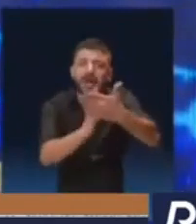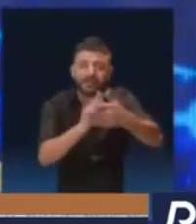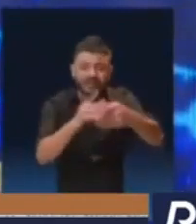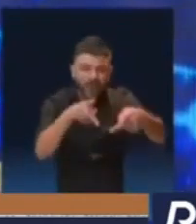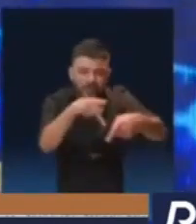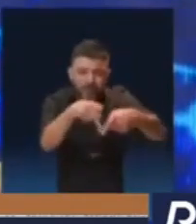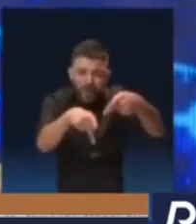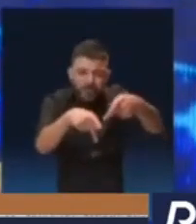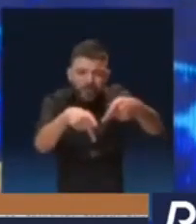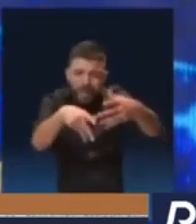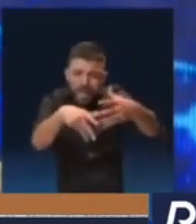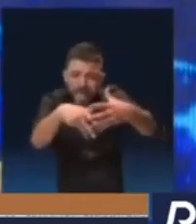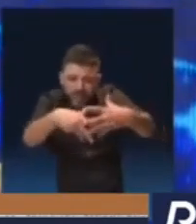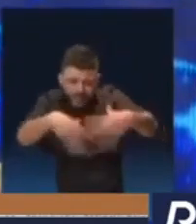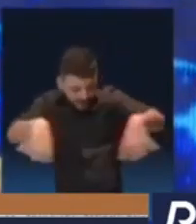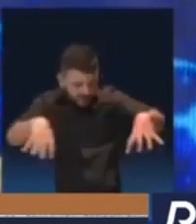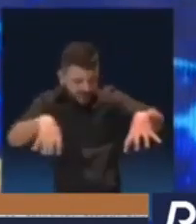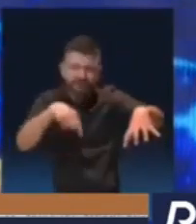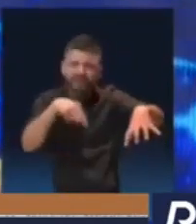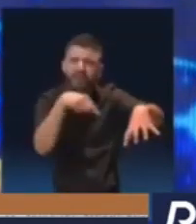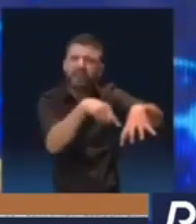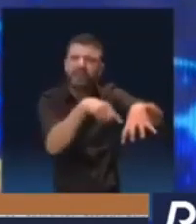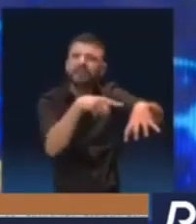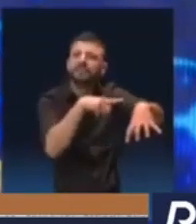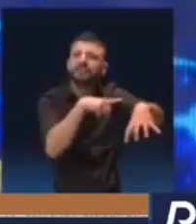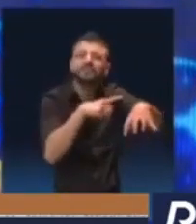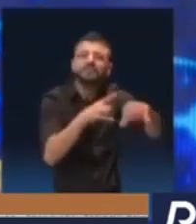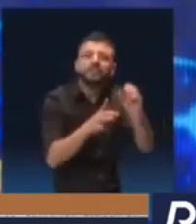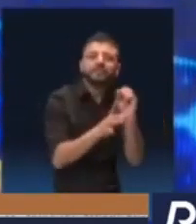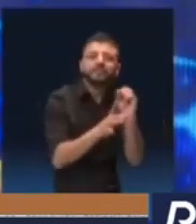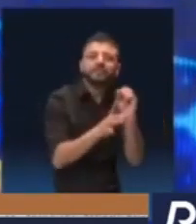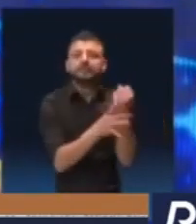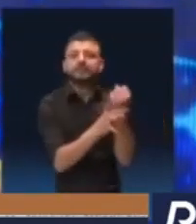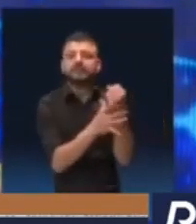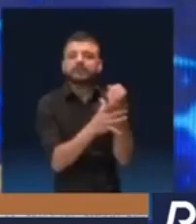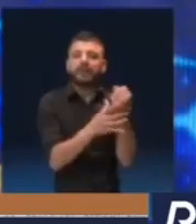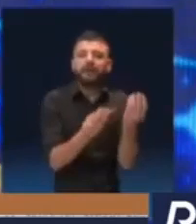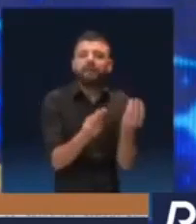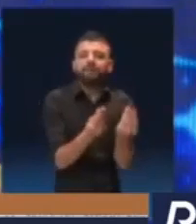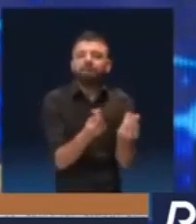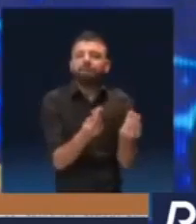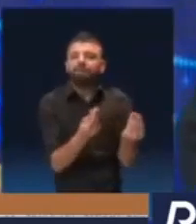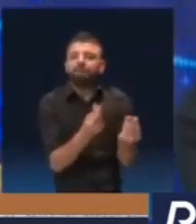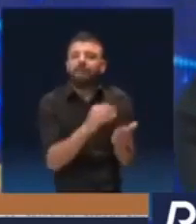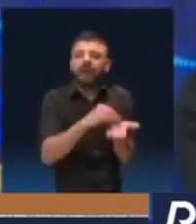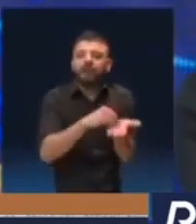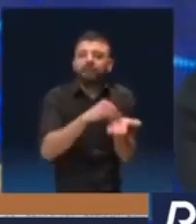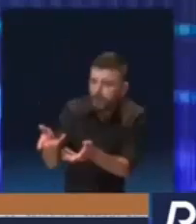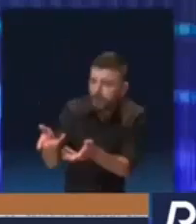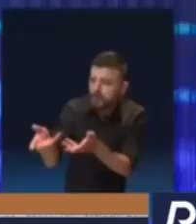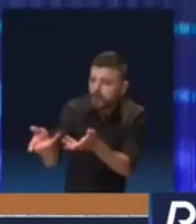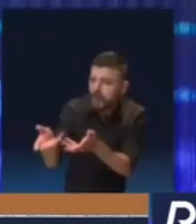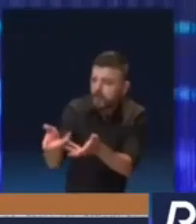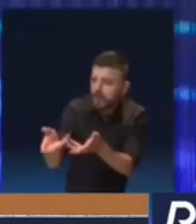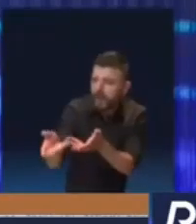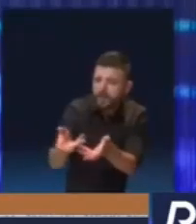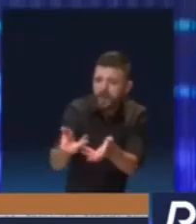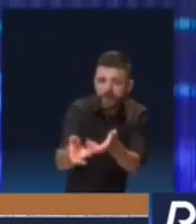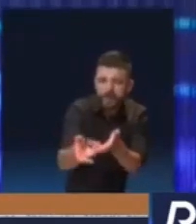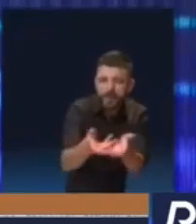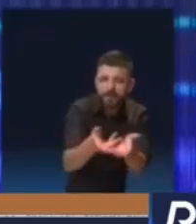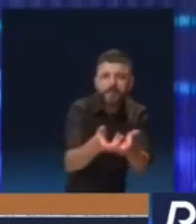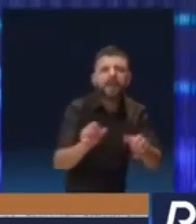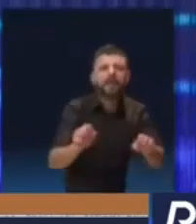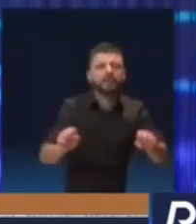eleitorado. Mas são coisas que acontecem na política. E aí o resultado previsível também é que estimulou ataques. Eram